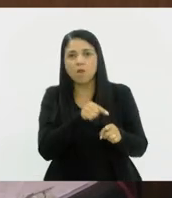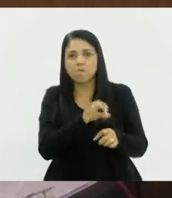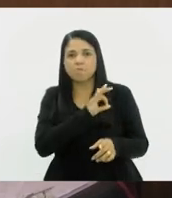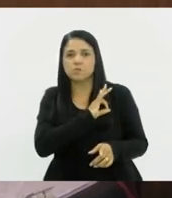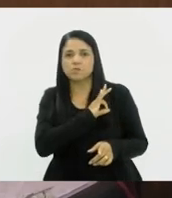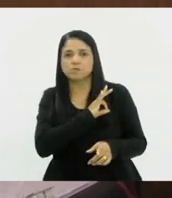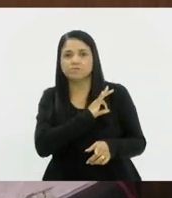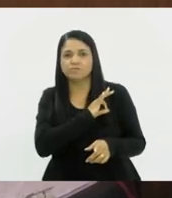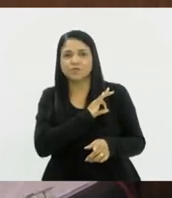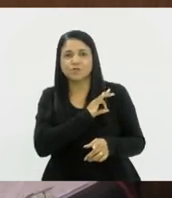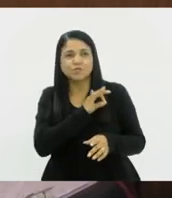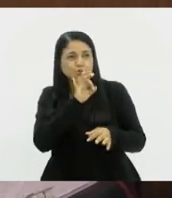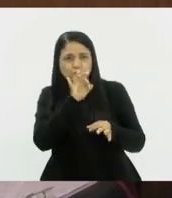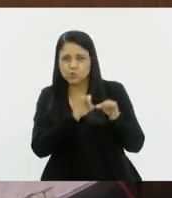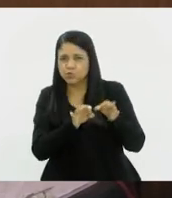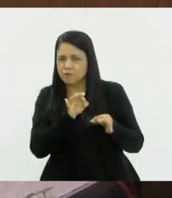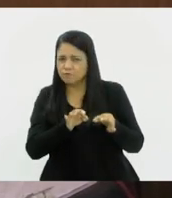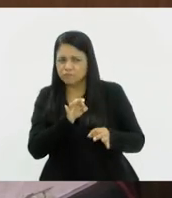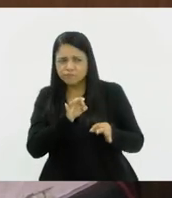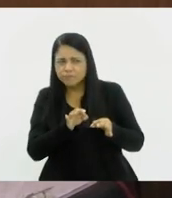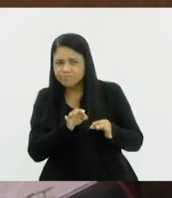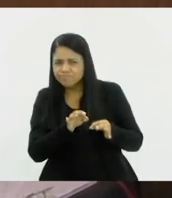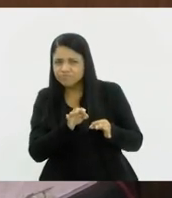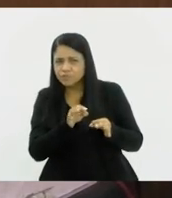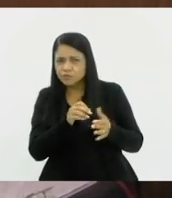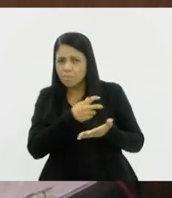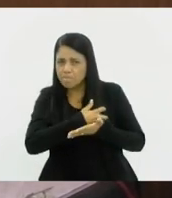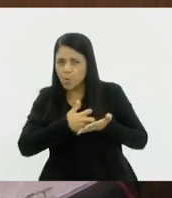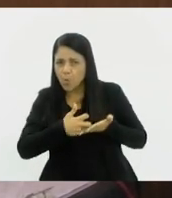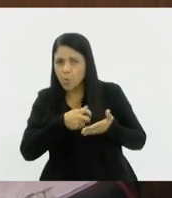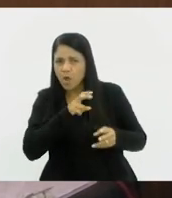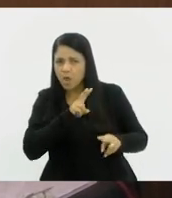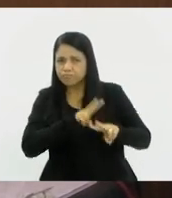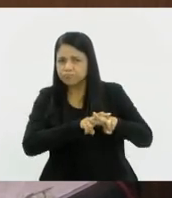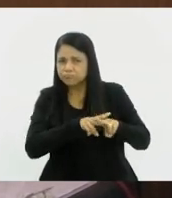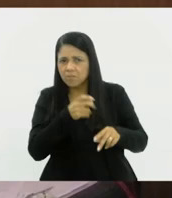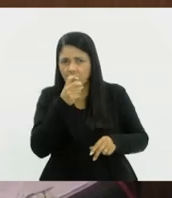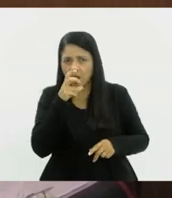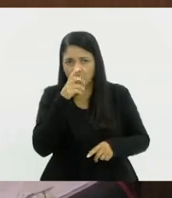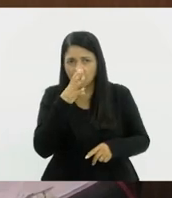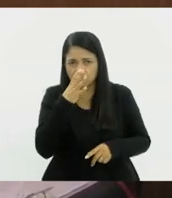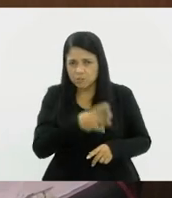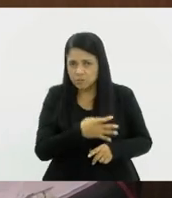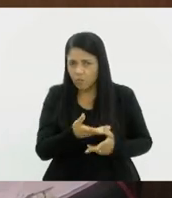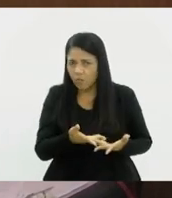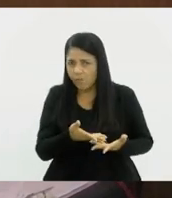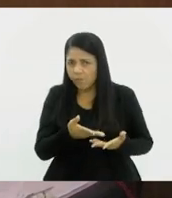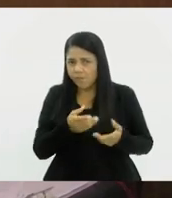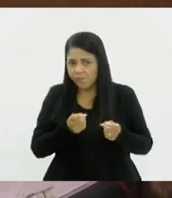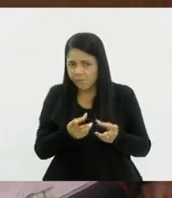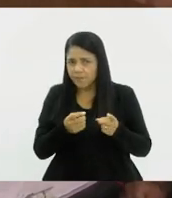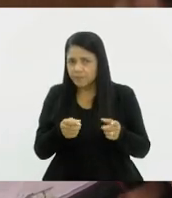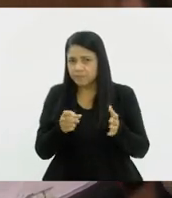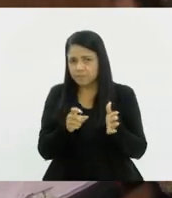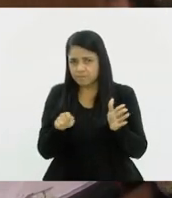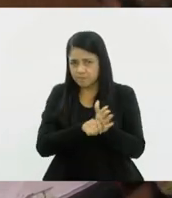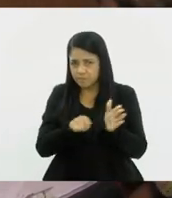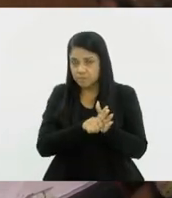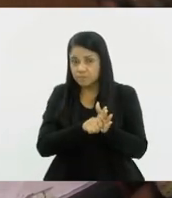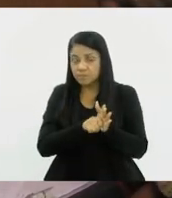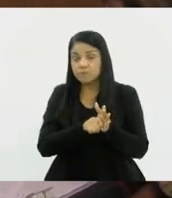de ah indiciamento de acusação para tráfico né só mediante